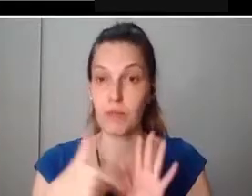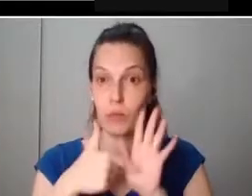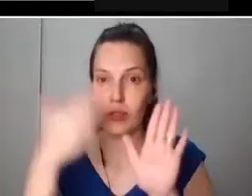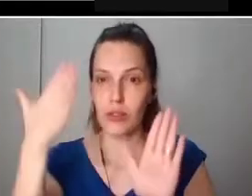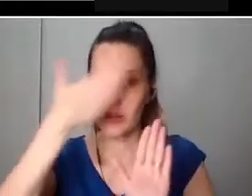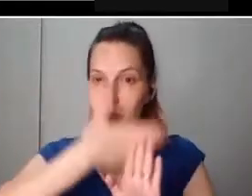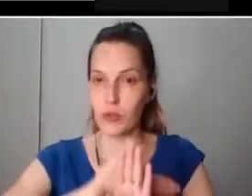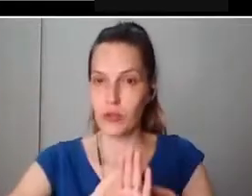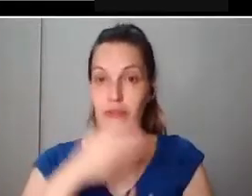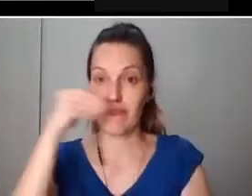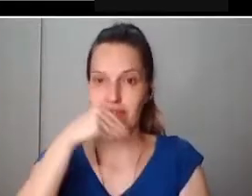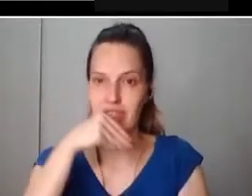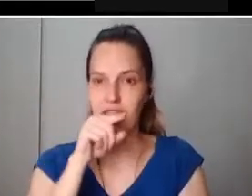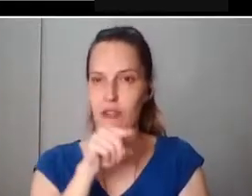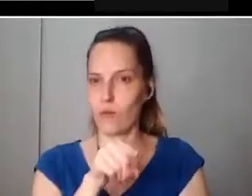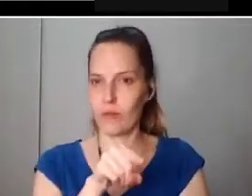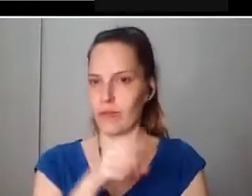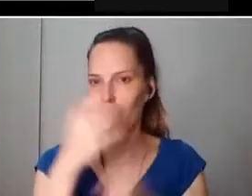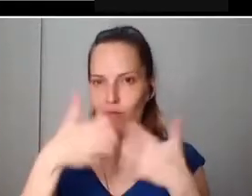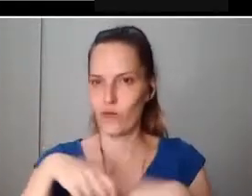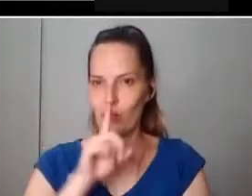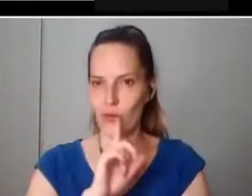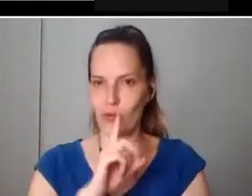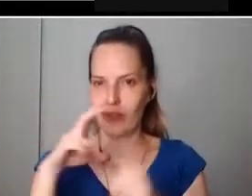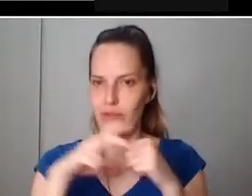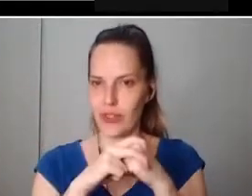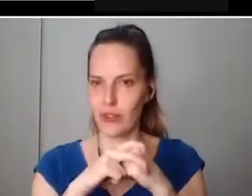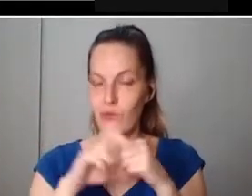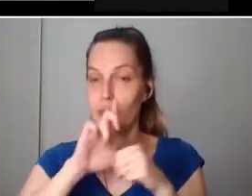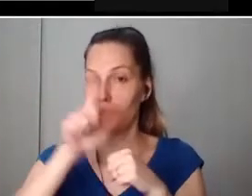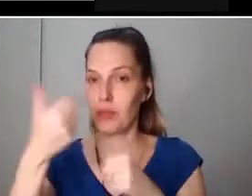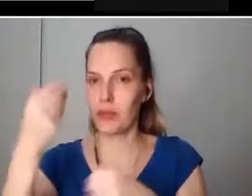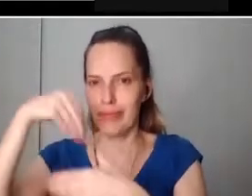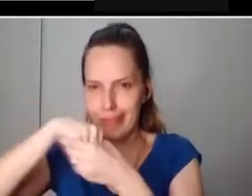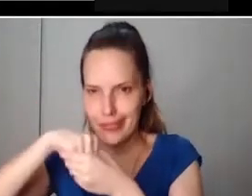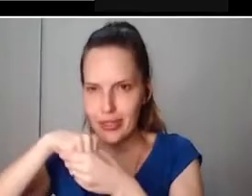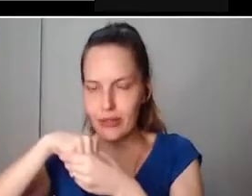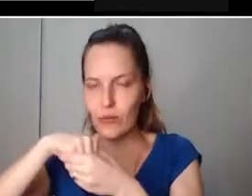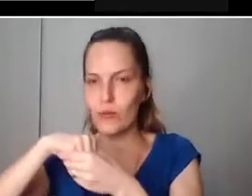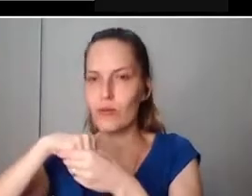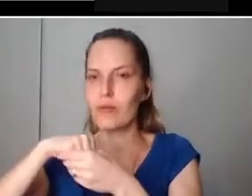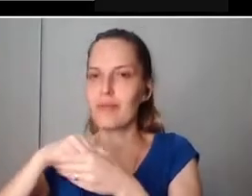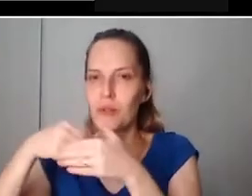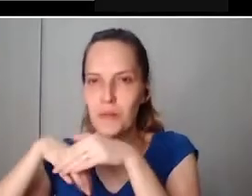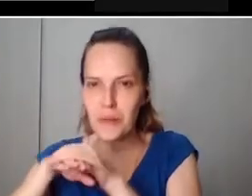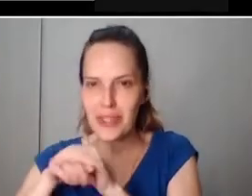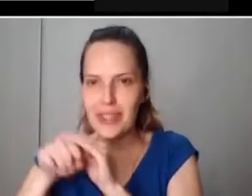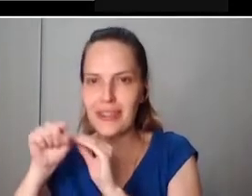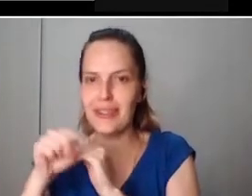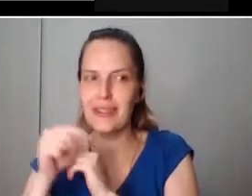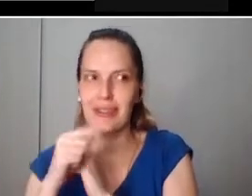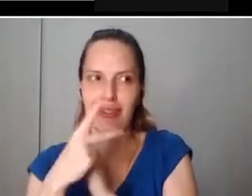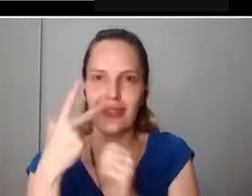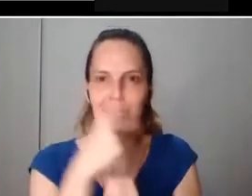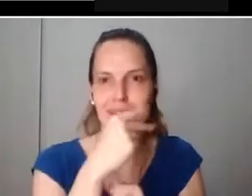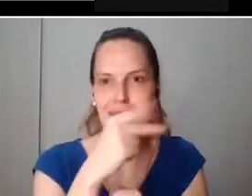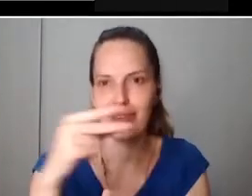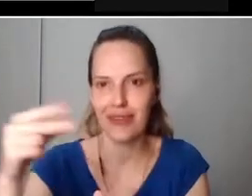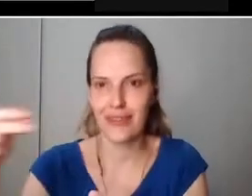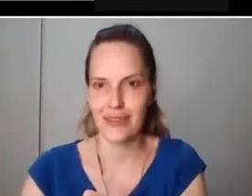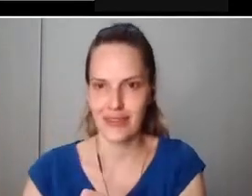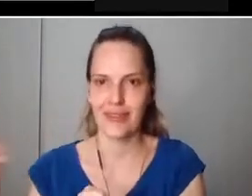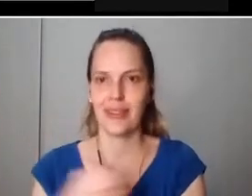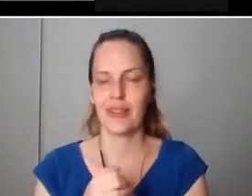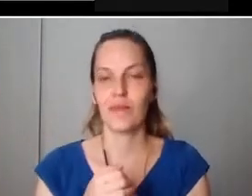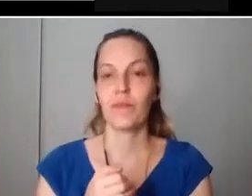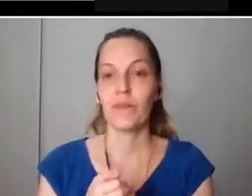depois, né, concentra isso aqui, bota num vidrinho e vacina as pessoas. Então, aqui para vocês verem o tipo de